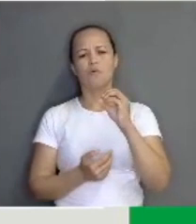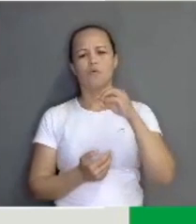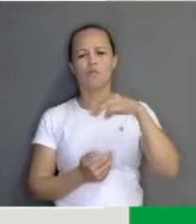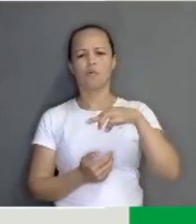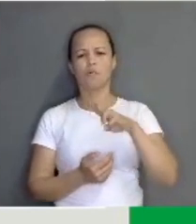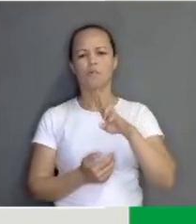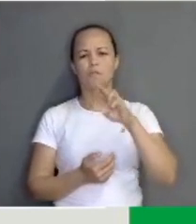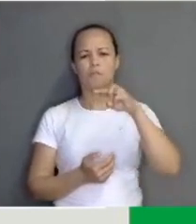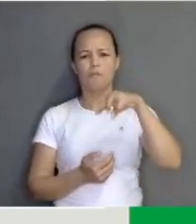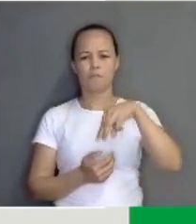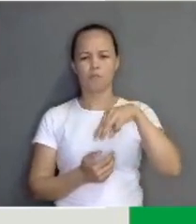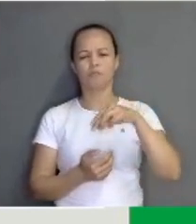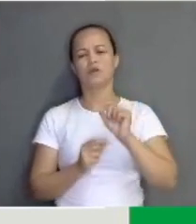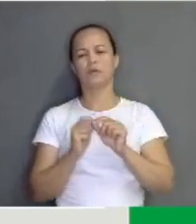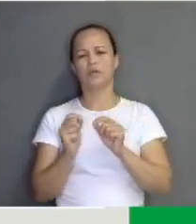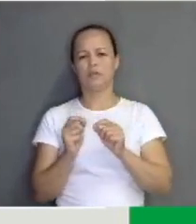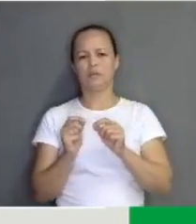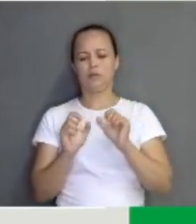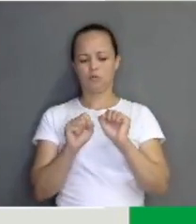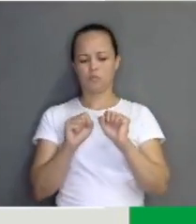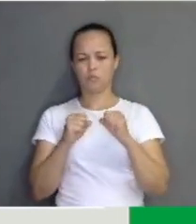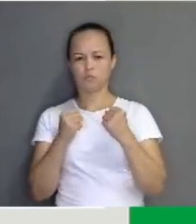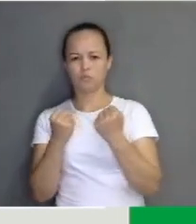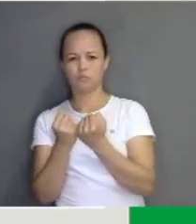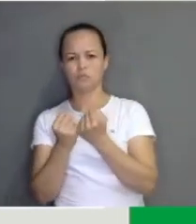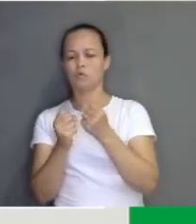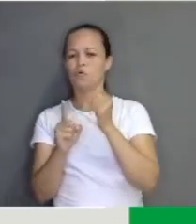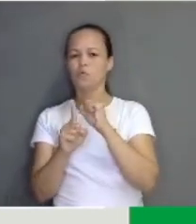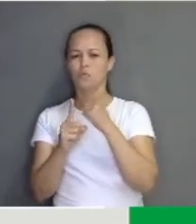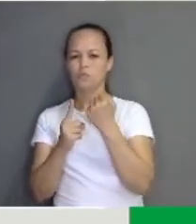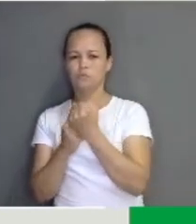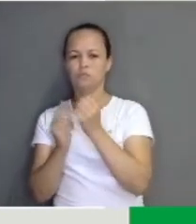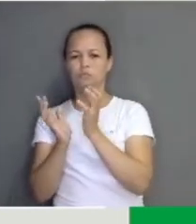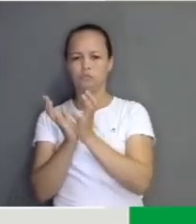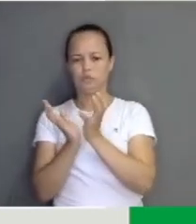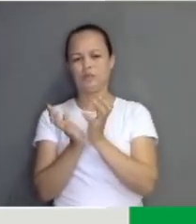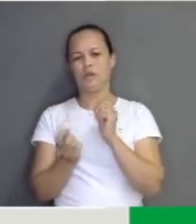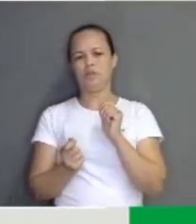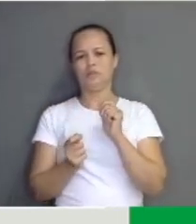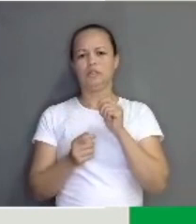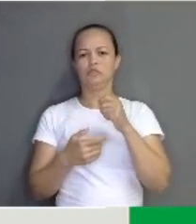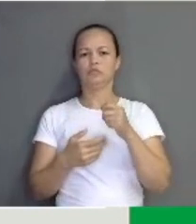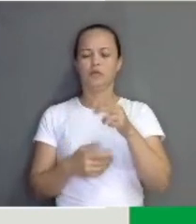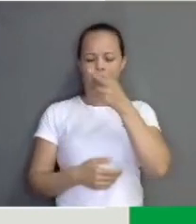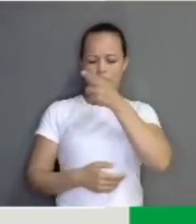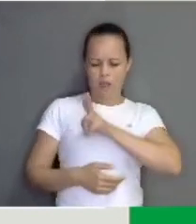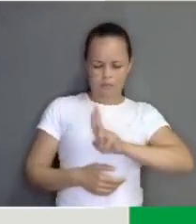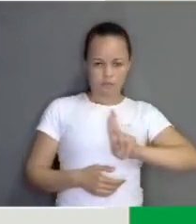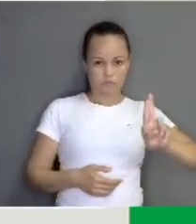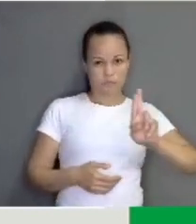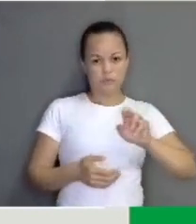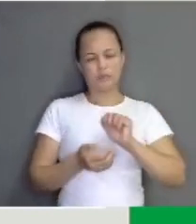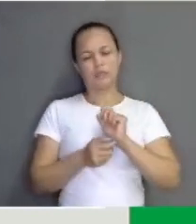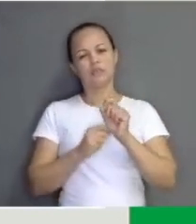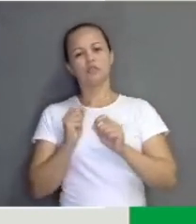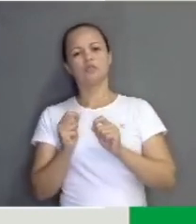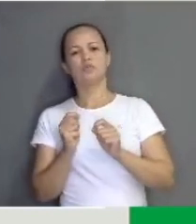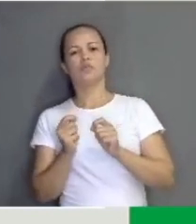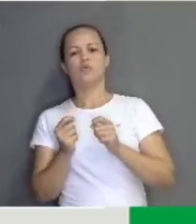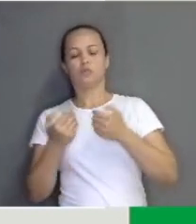sociais? Seja de um lado religioso, de um modo de se vestir, de um ritmo